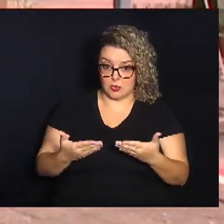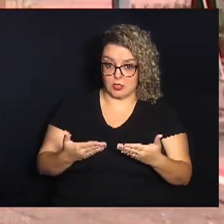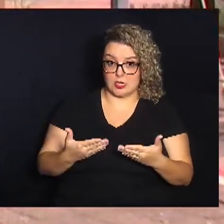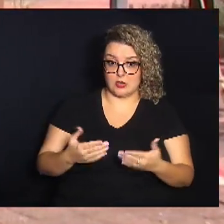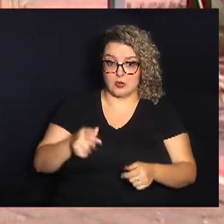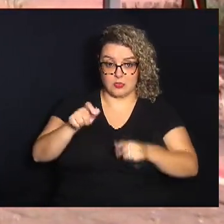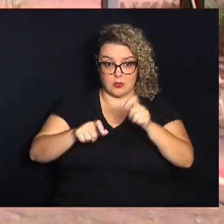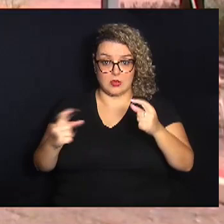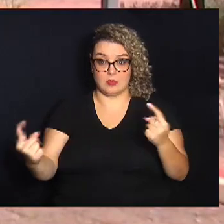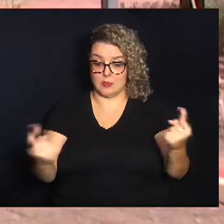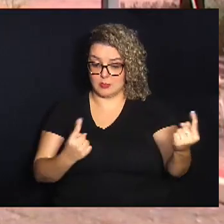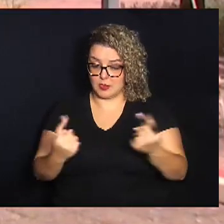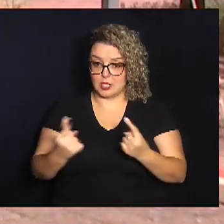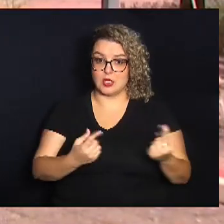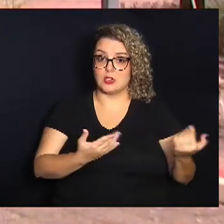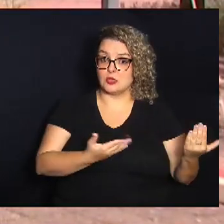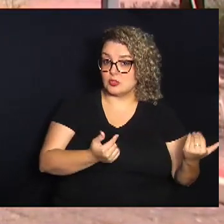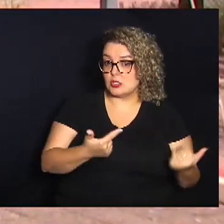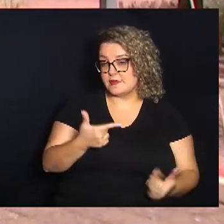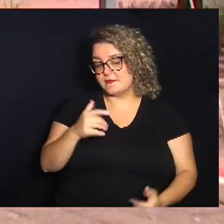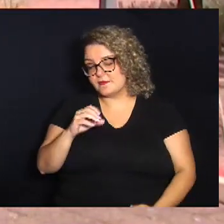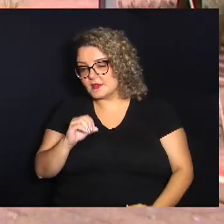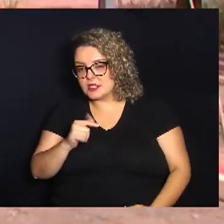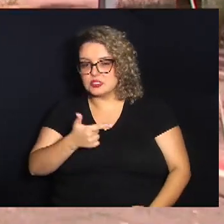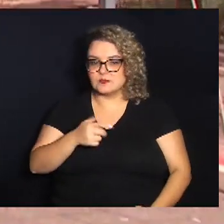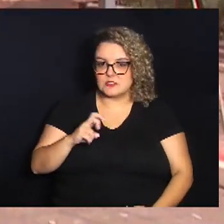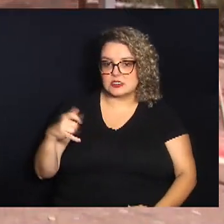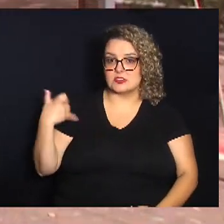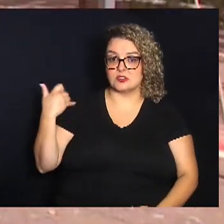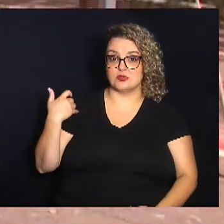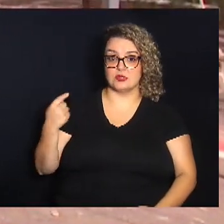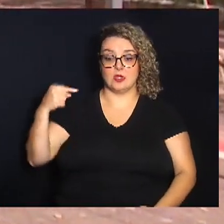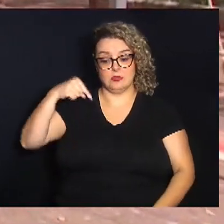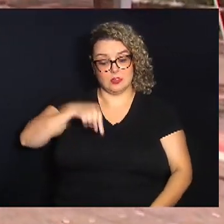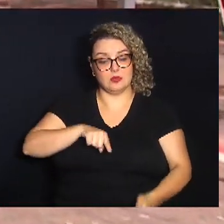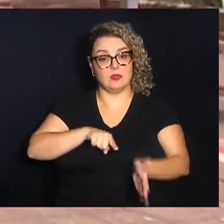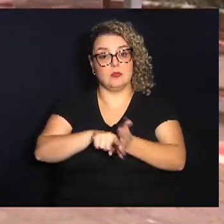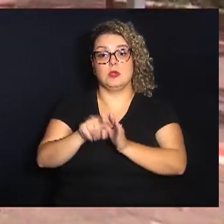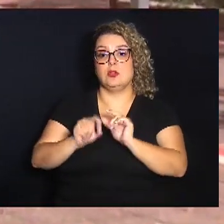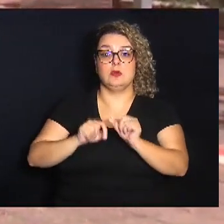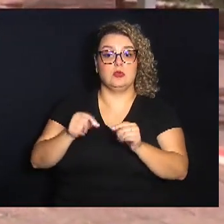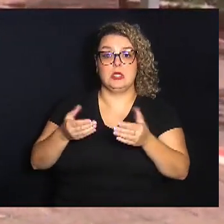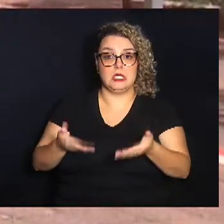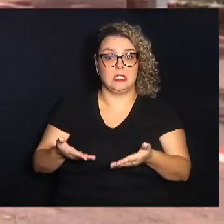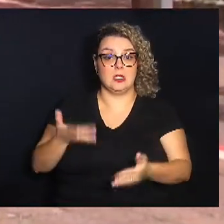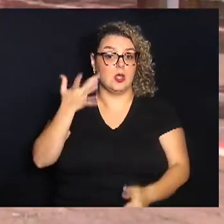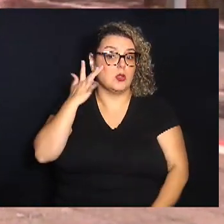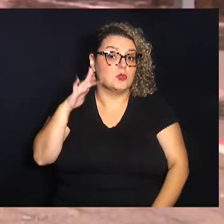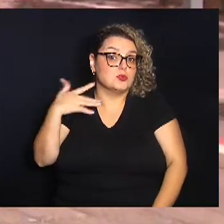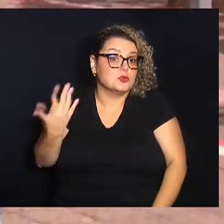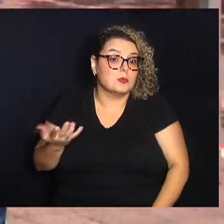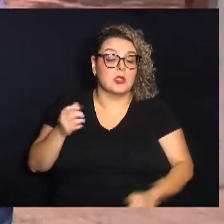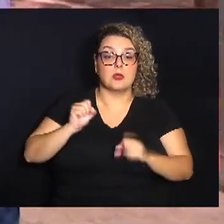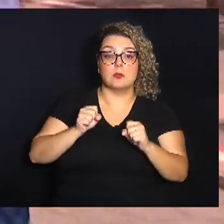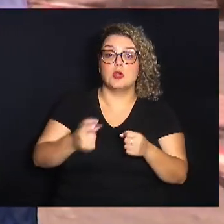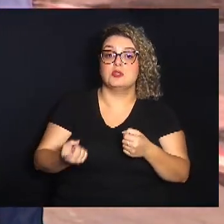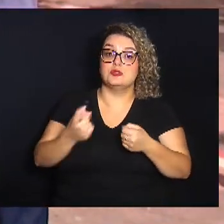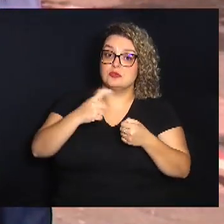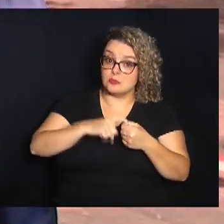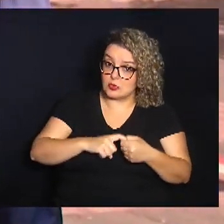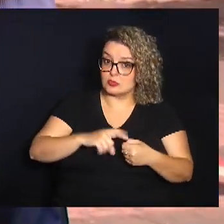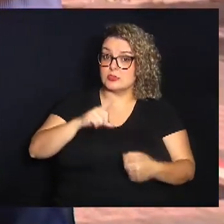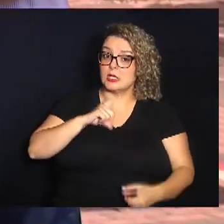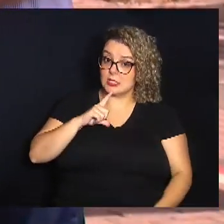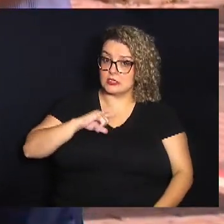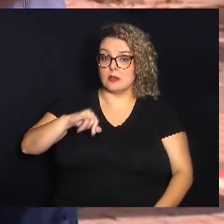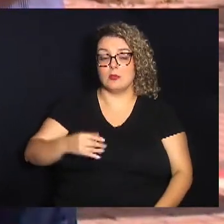pessoas mesmo jovens de 20, 25 anos vindo perguntar o que era e eles nem imaginavam que eles podem ainda ter a